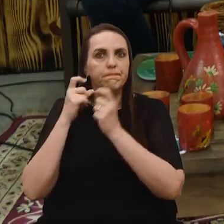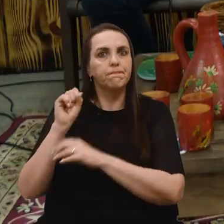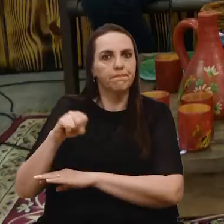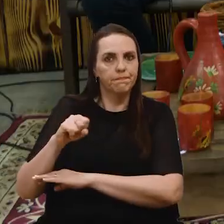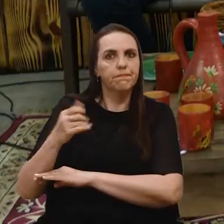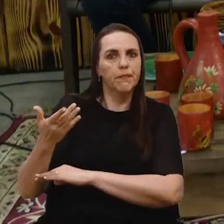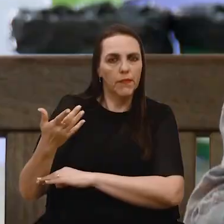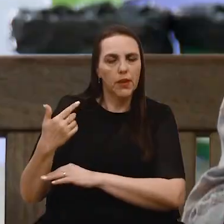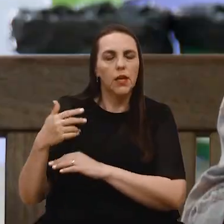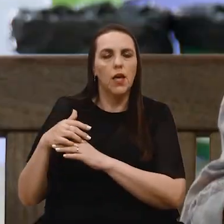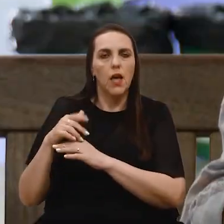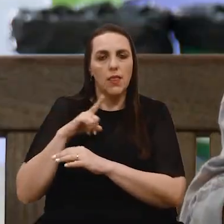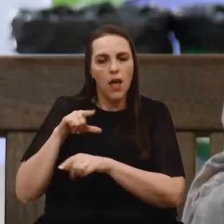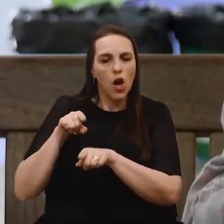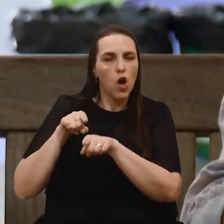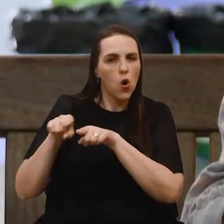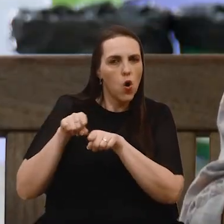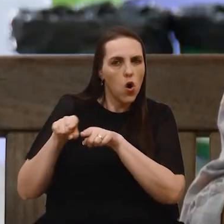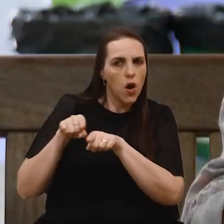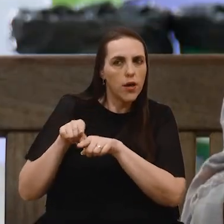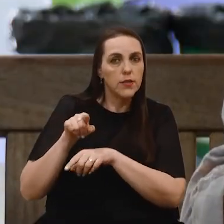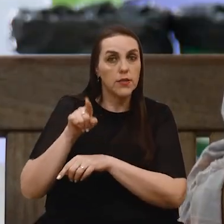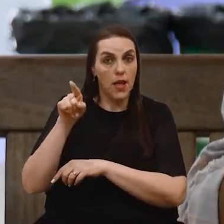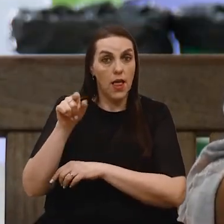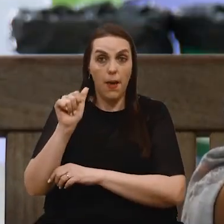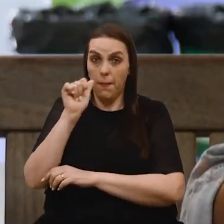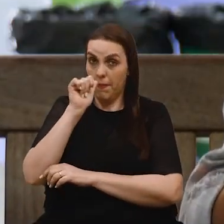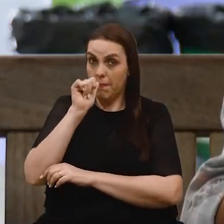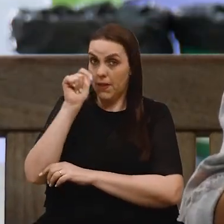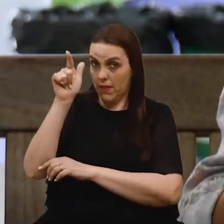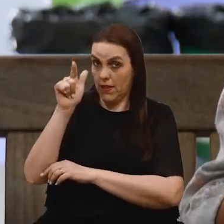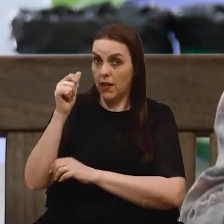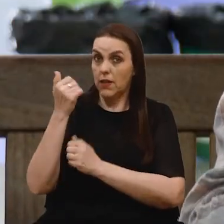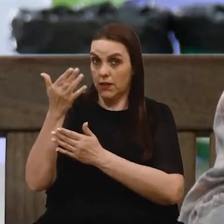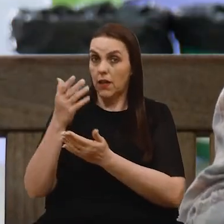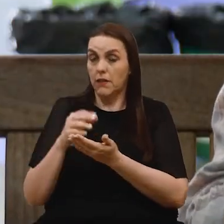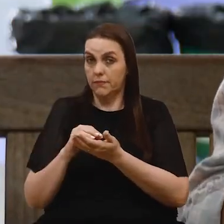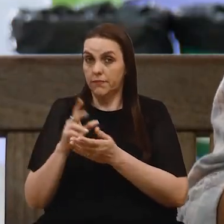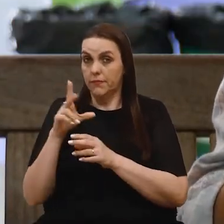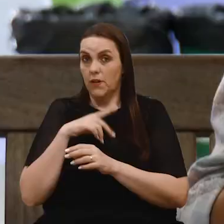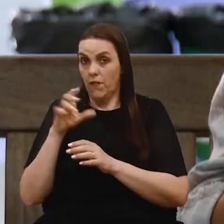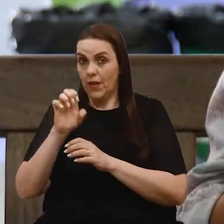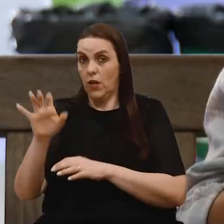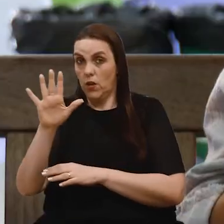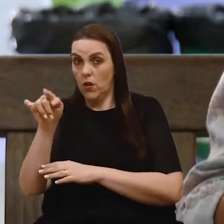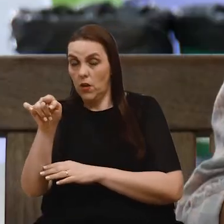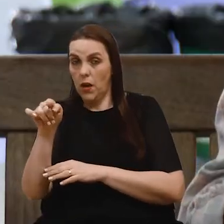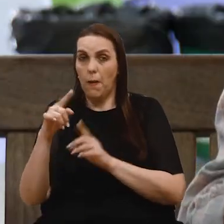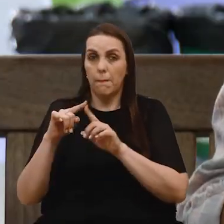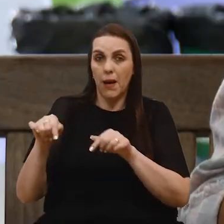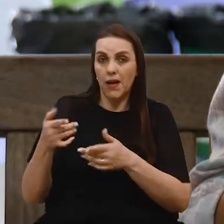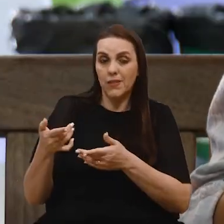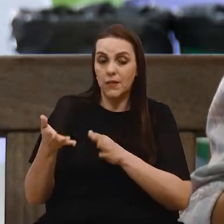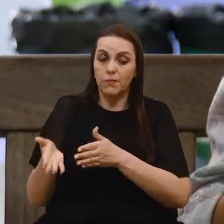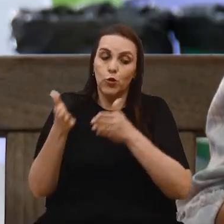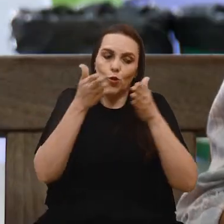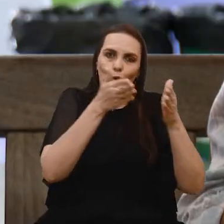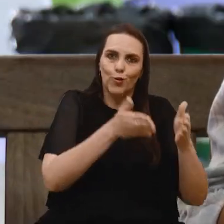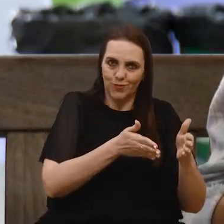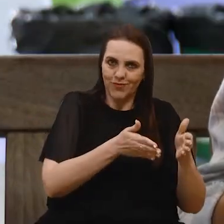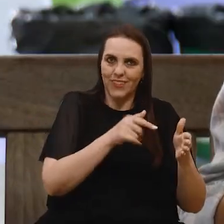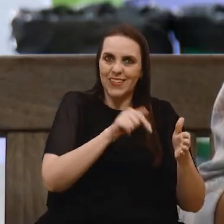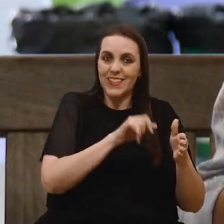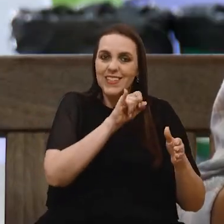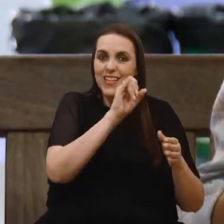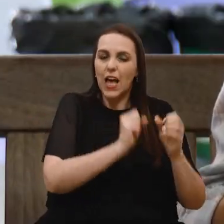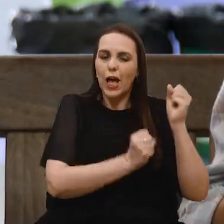a vitivinicultura está preocupada com a concorrência com as bebidas lá de fora. Mas, por outro lado, se os